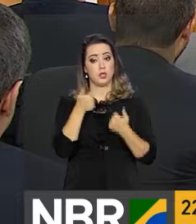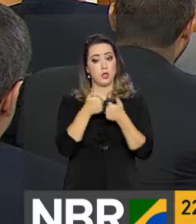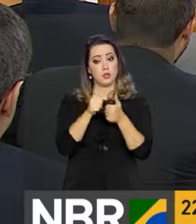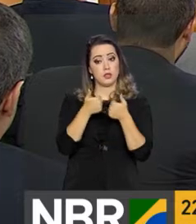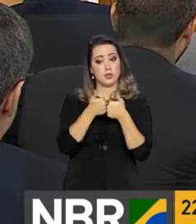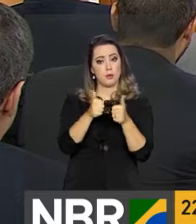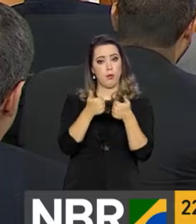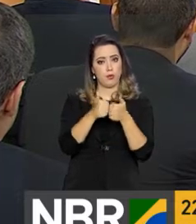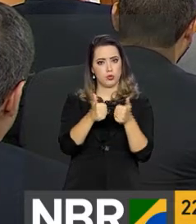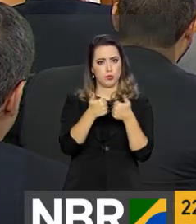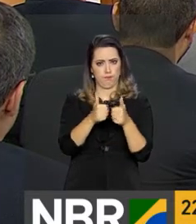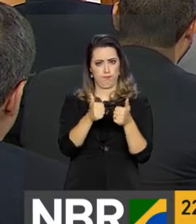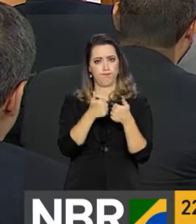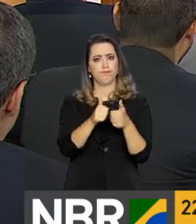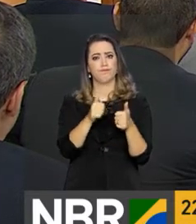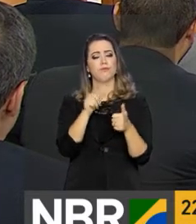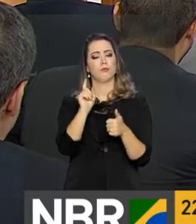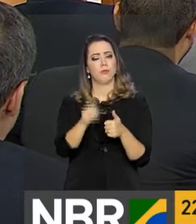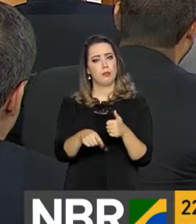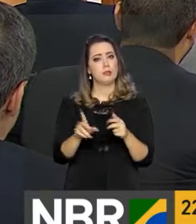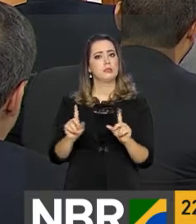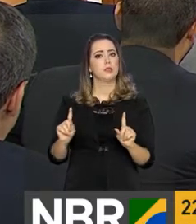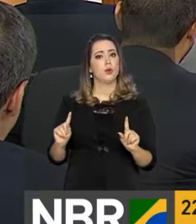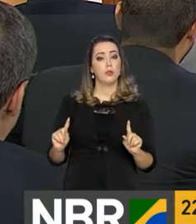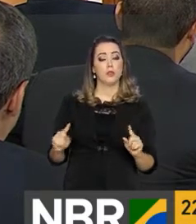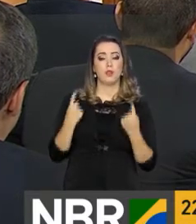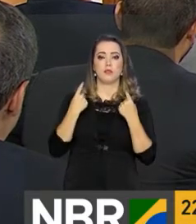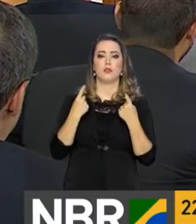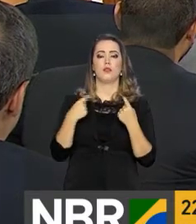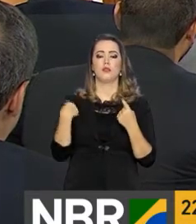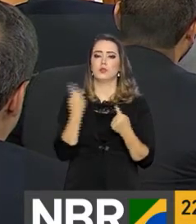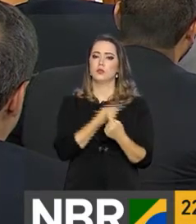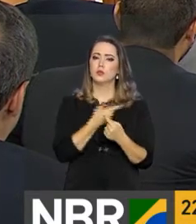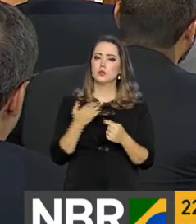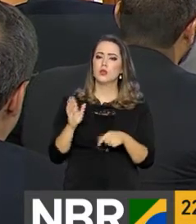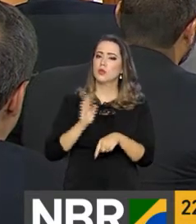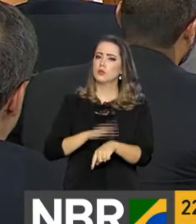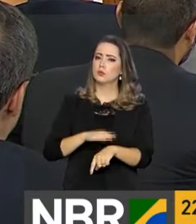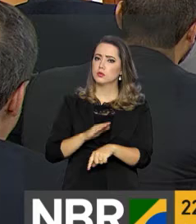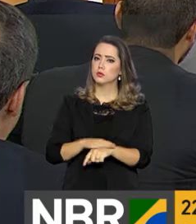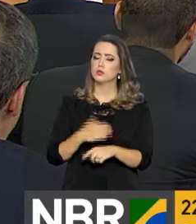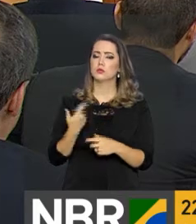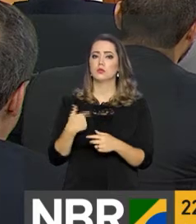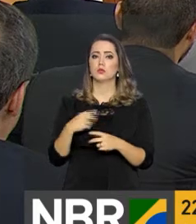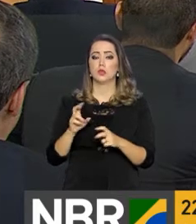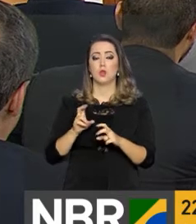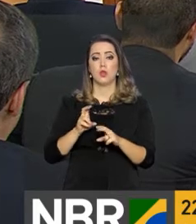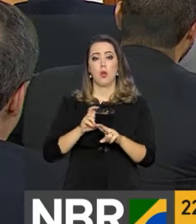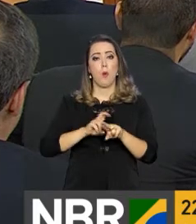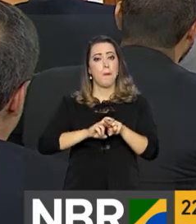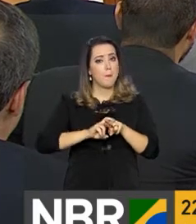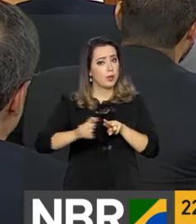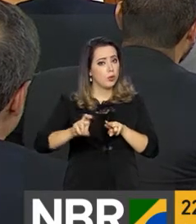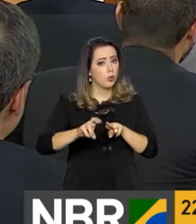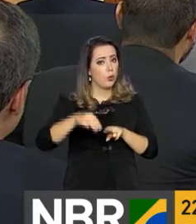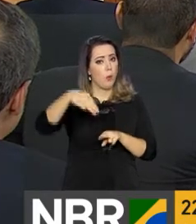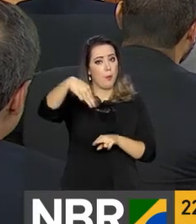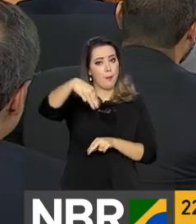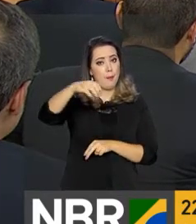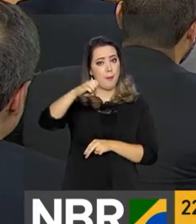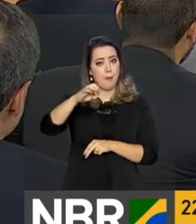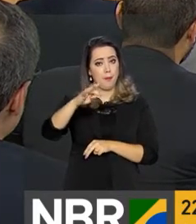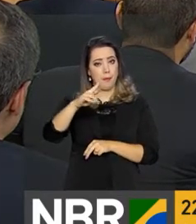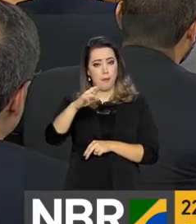não é que é um dos grandes convenhamos desafios do nosso tempo o metrô na verdade é acho que dos